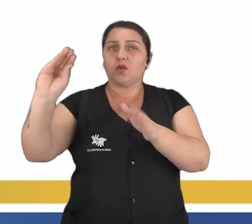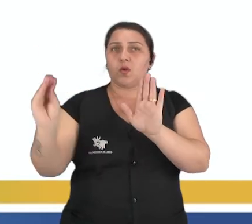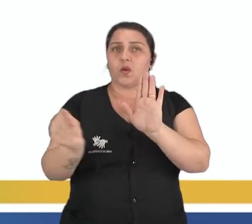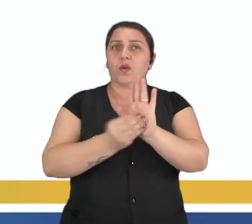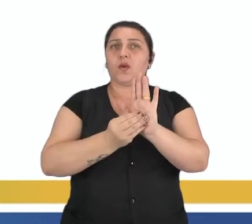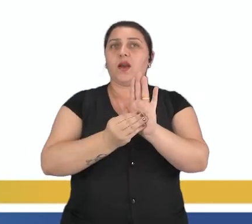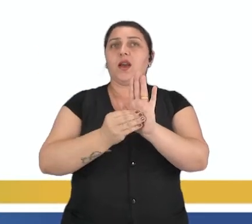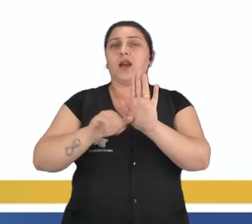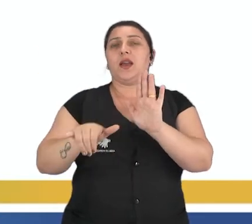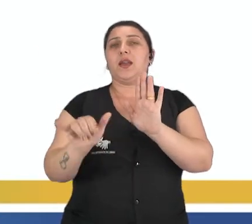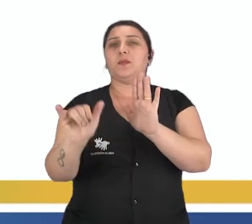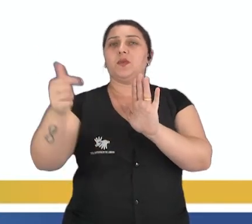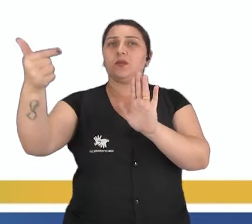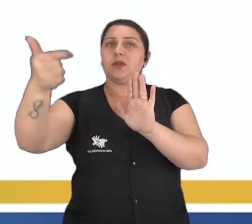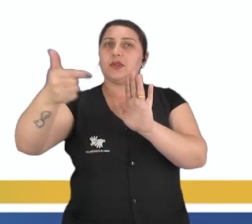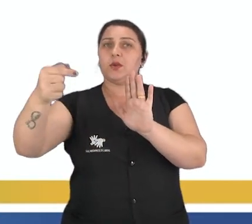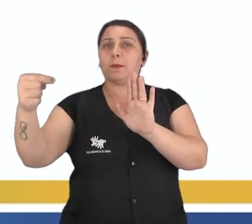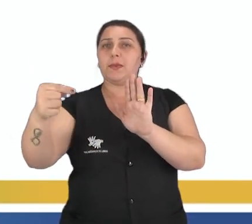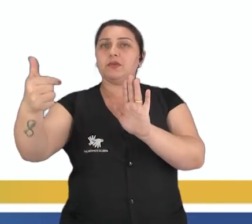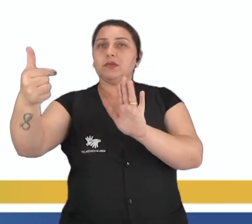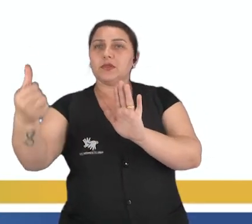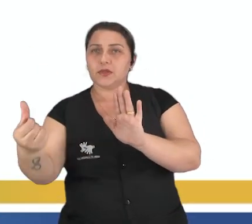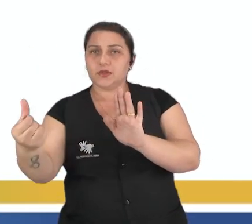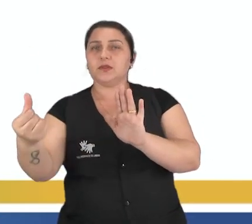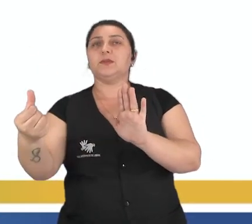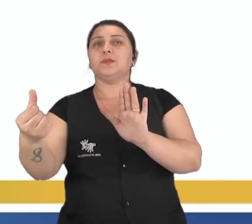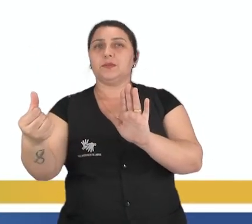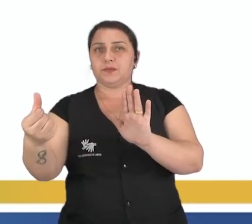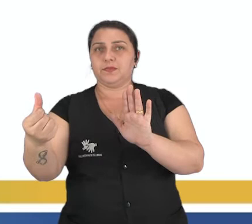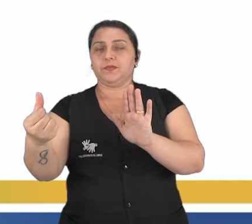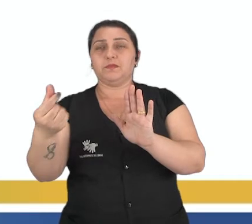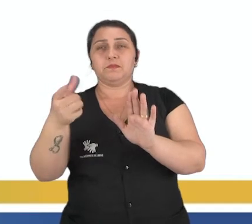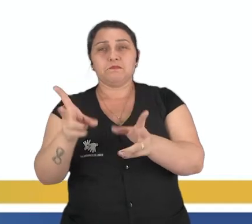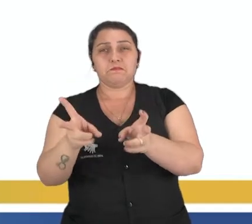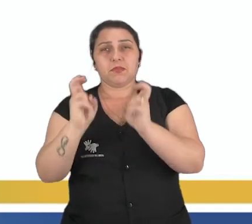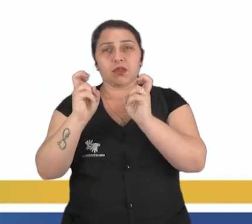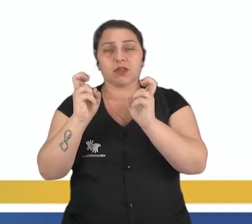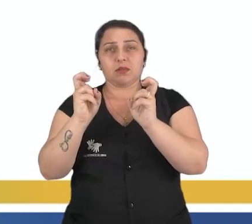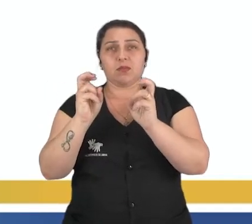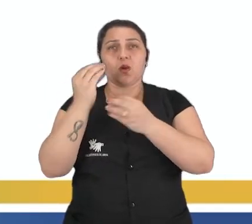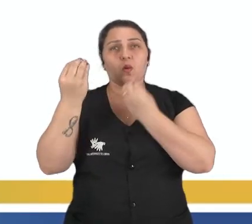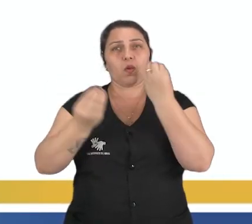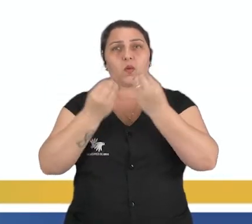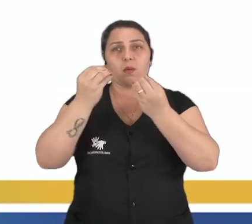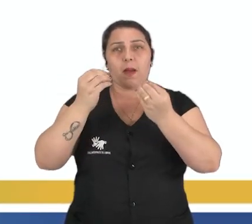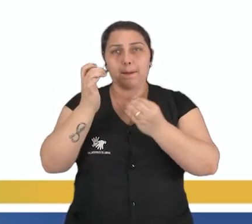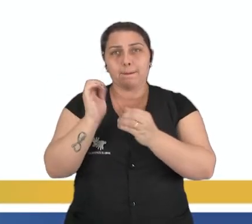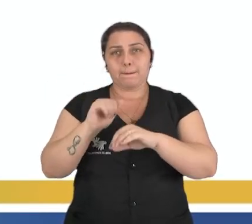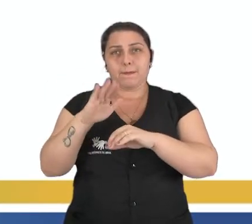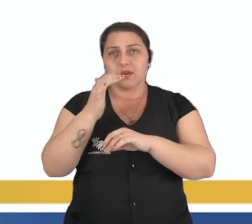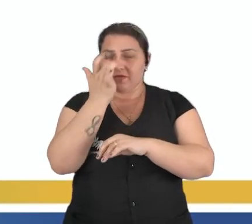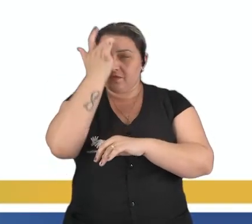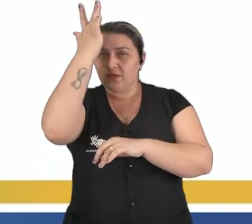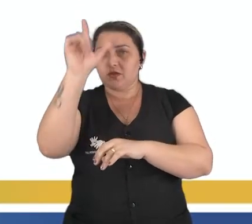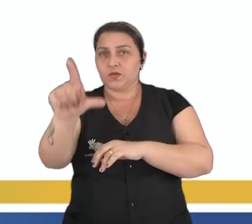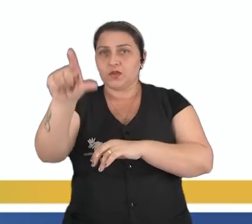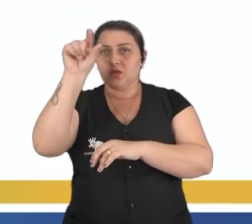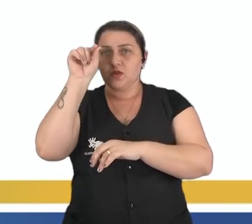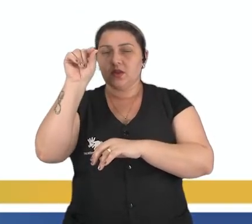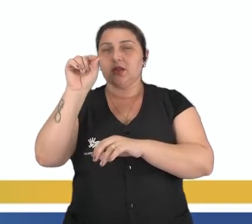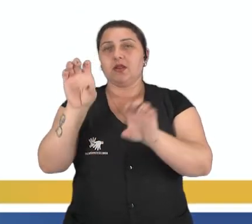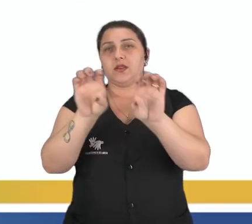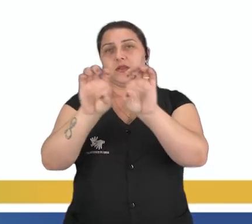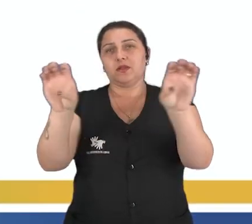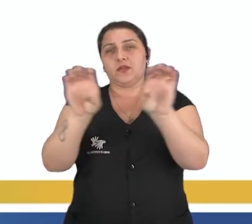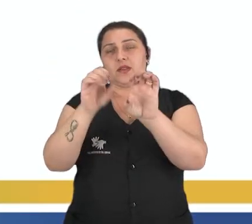eu vou pôr y² menos 16. Percebeu aí, ó, como é que fica bem mais fácil se você escolher uma das